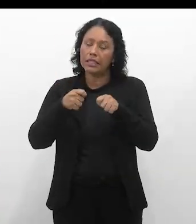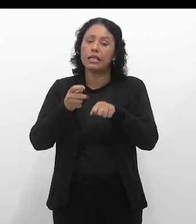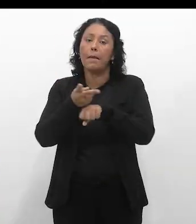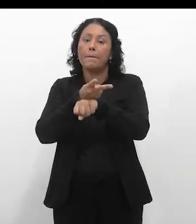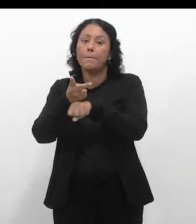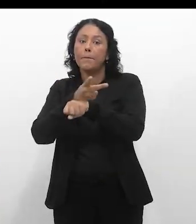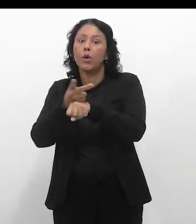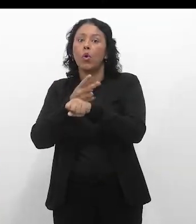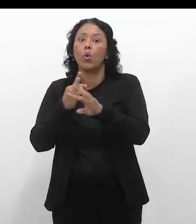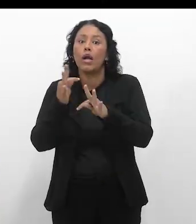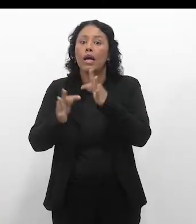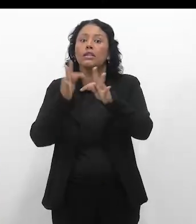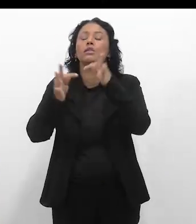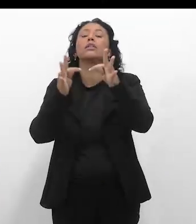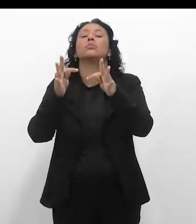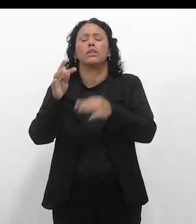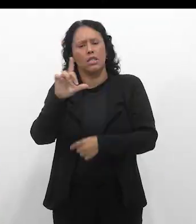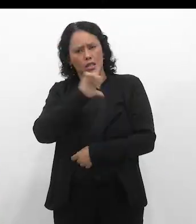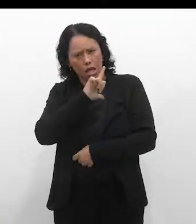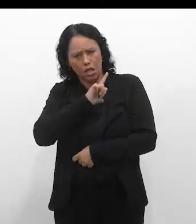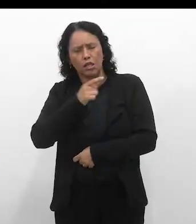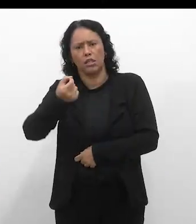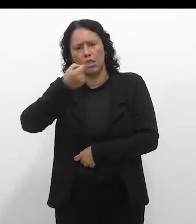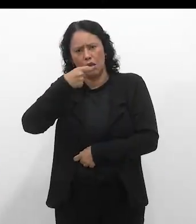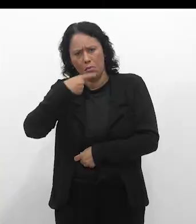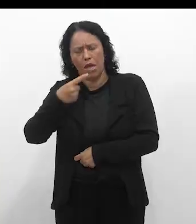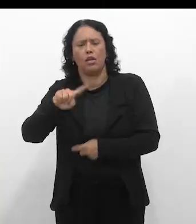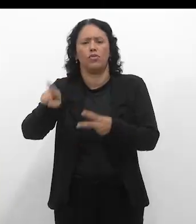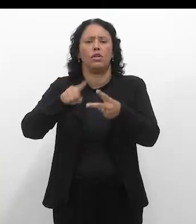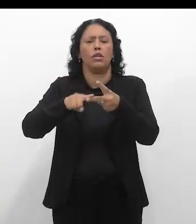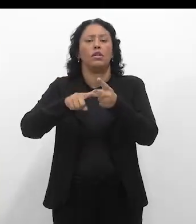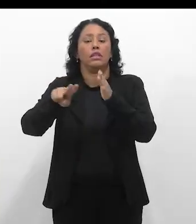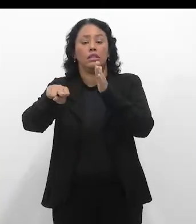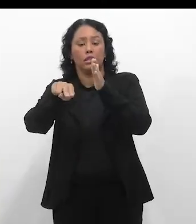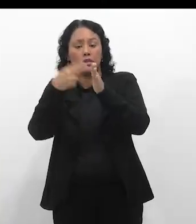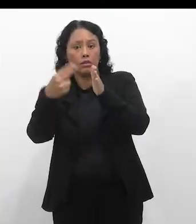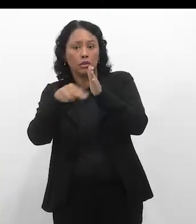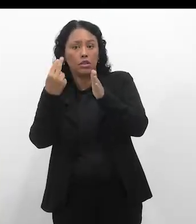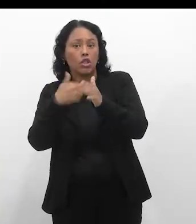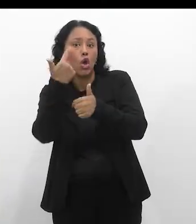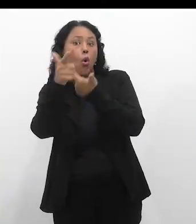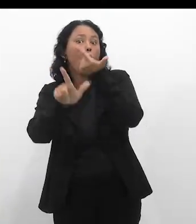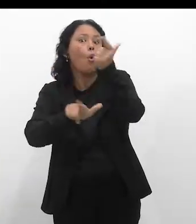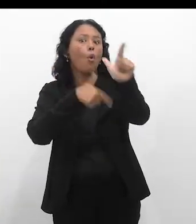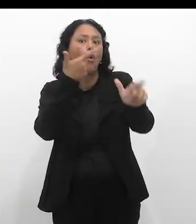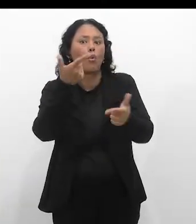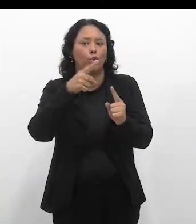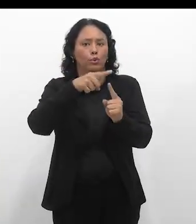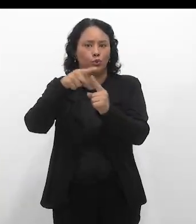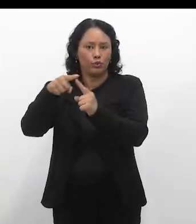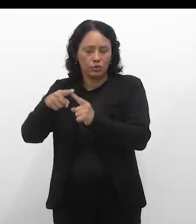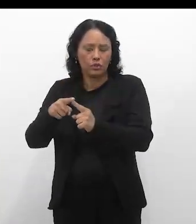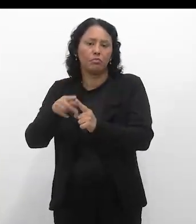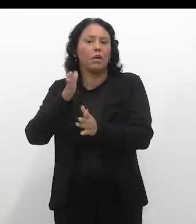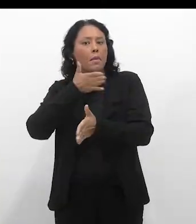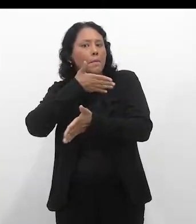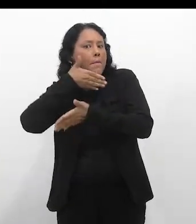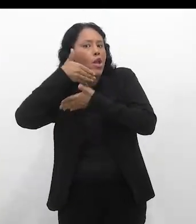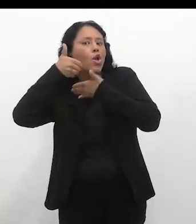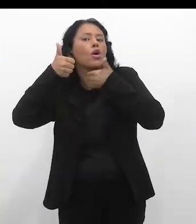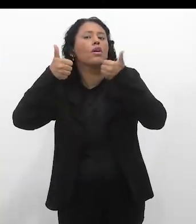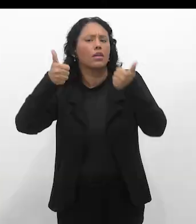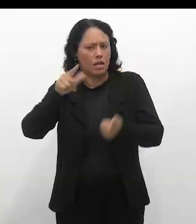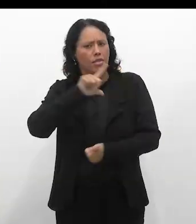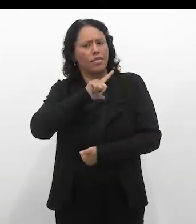importante procurar tratamento, e tem tratamento. Tem remédio, tem cirurgia e tem outras formas de tratar,